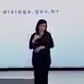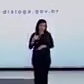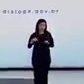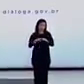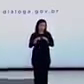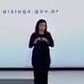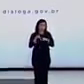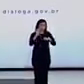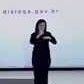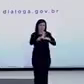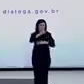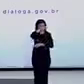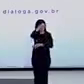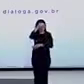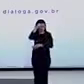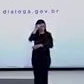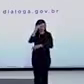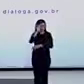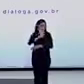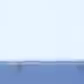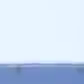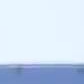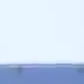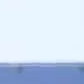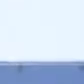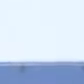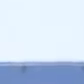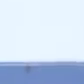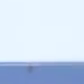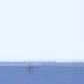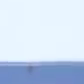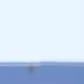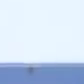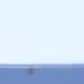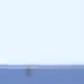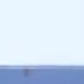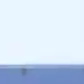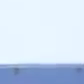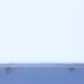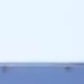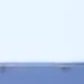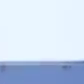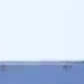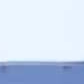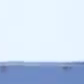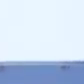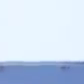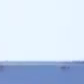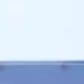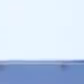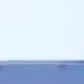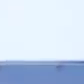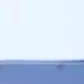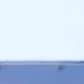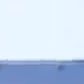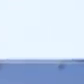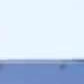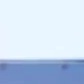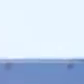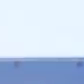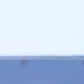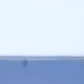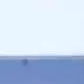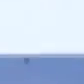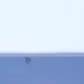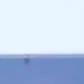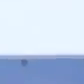estadual e municípios, e o setor privado. Então, tem uma bela integração aqui. O Ministério da Justiça aqui, como foi